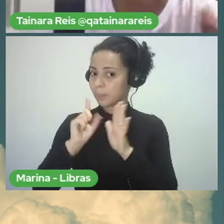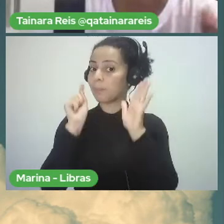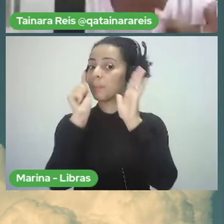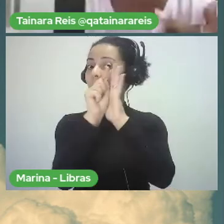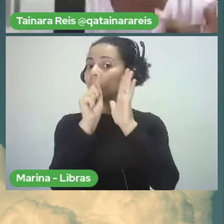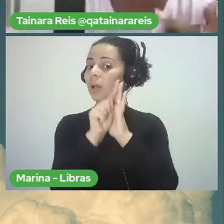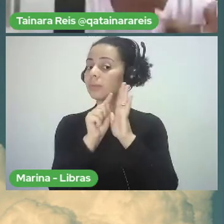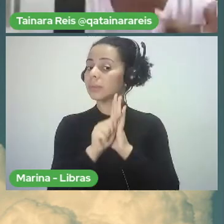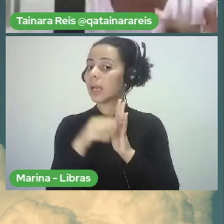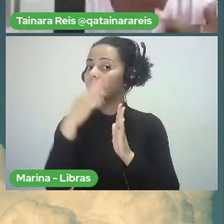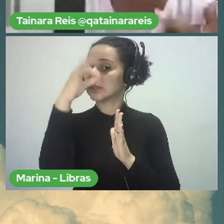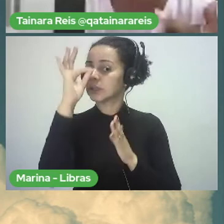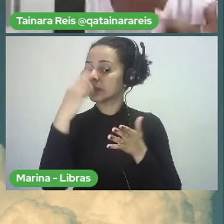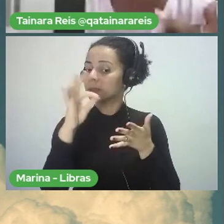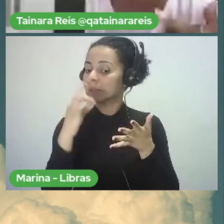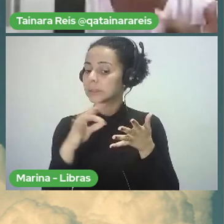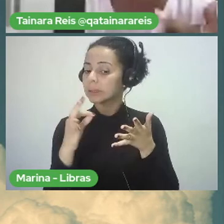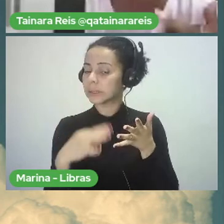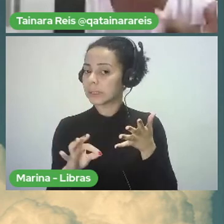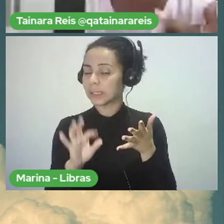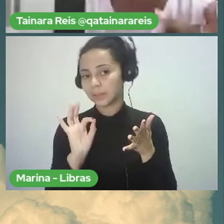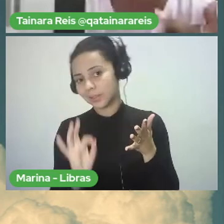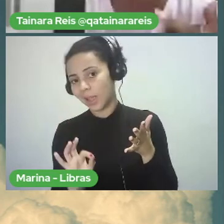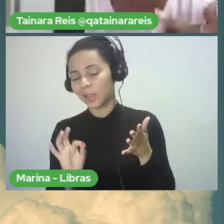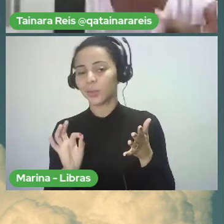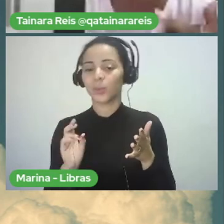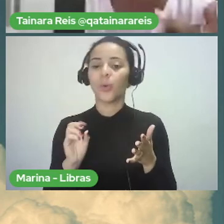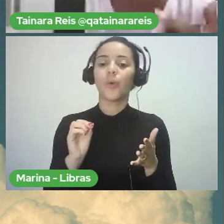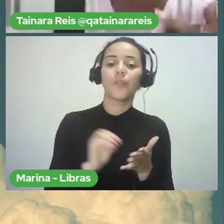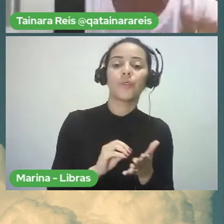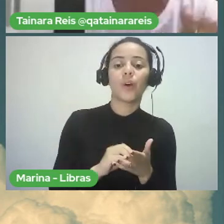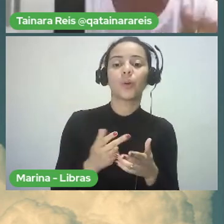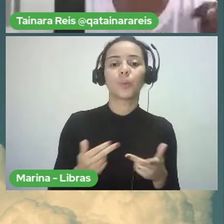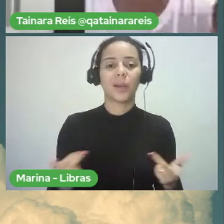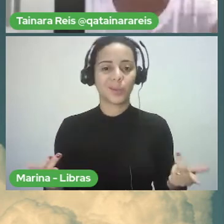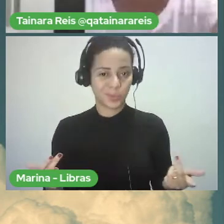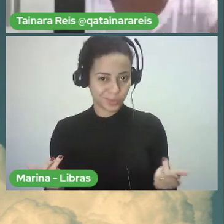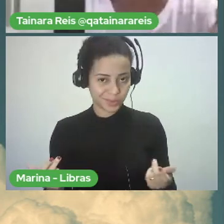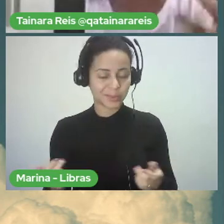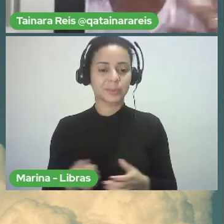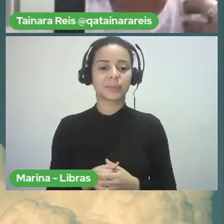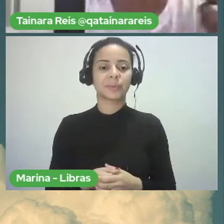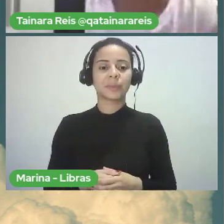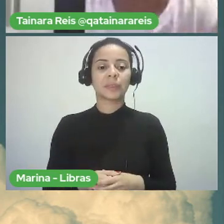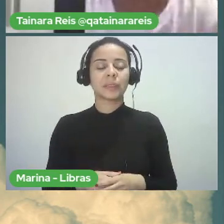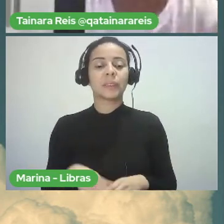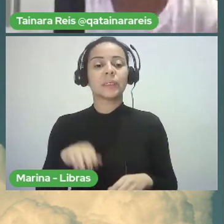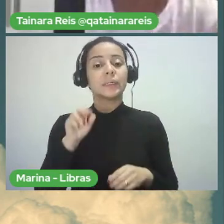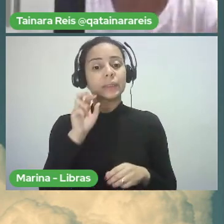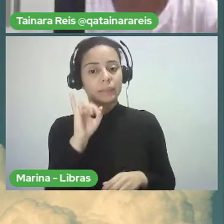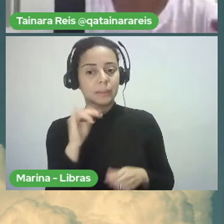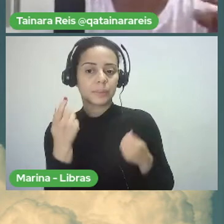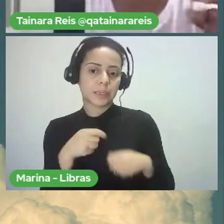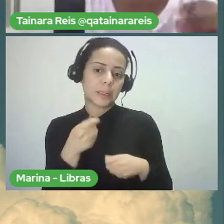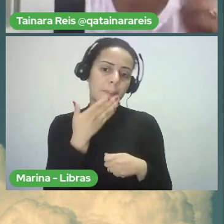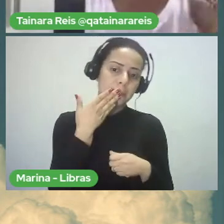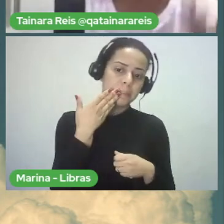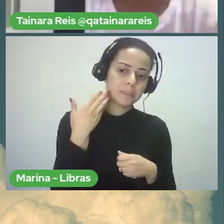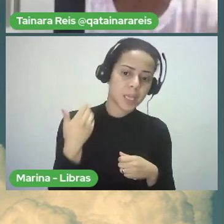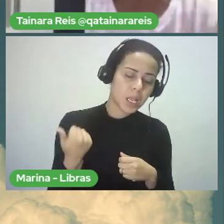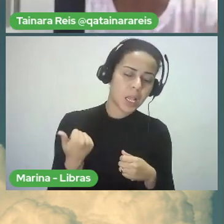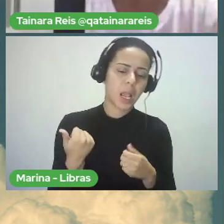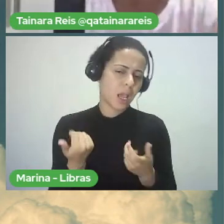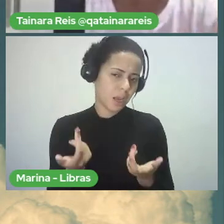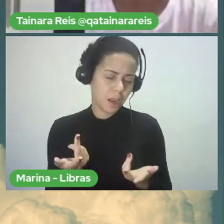estão cobertos, se houve algum impacto em alguma outra feature, se há alguma melhoria ou correção necessária, e assim